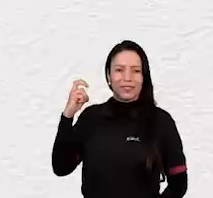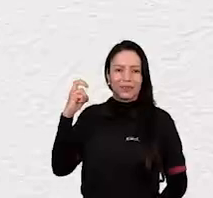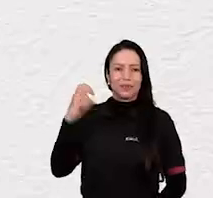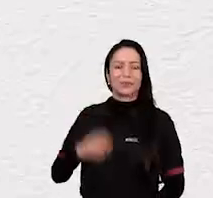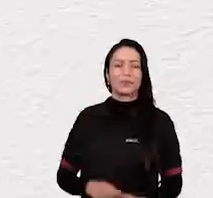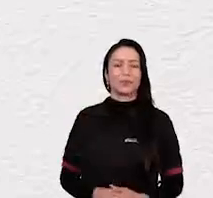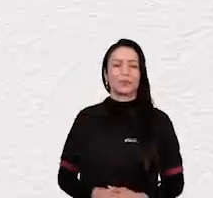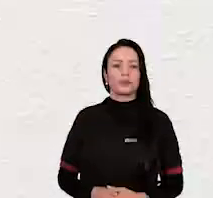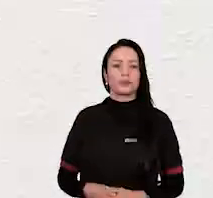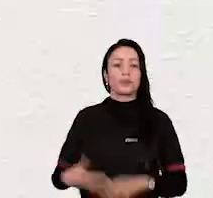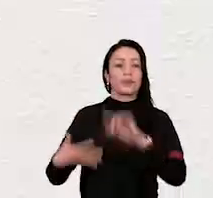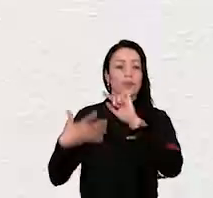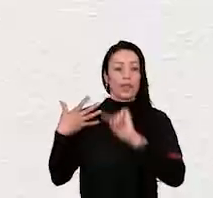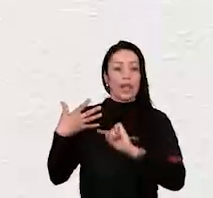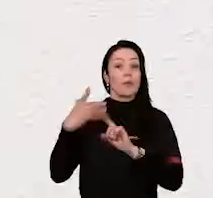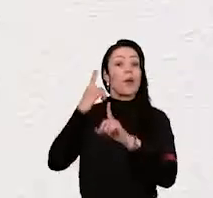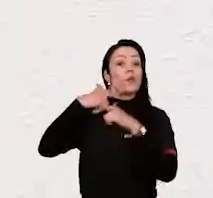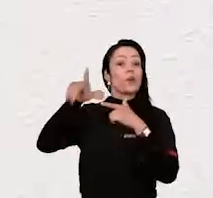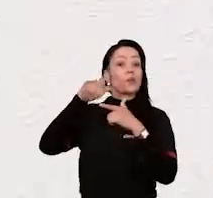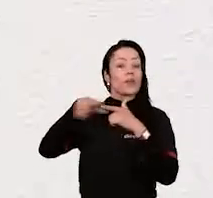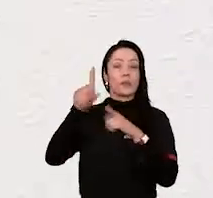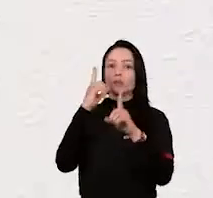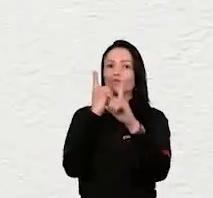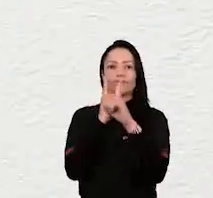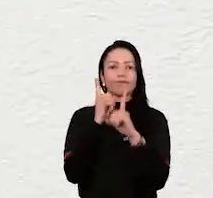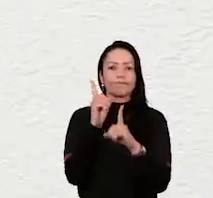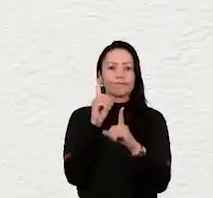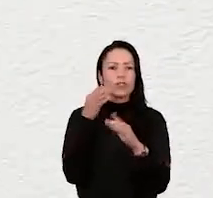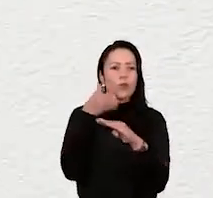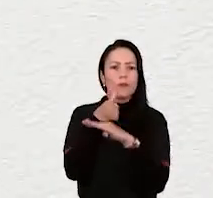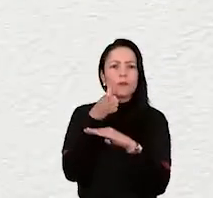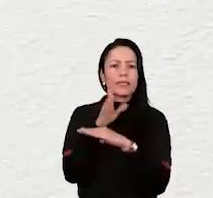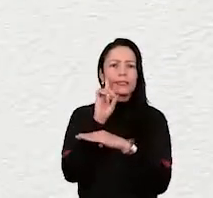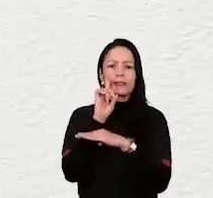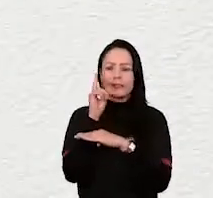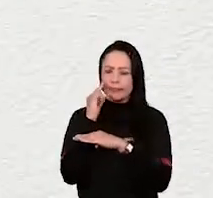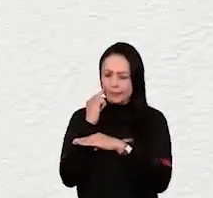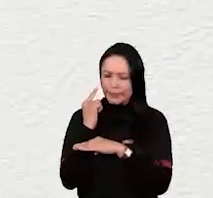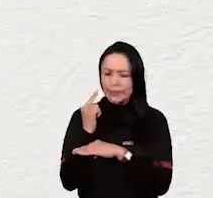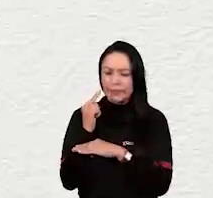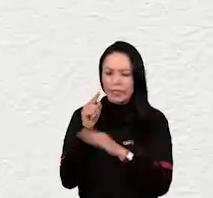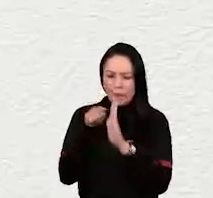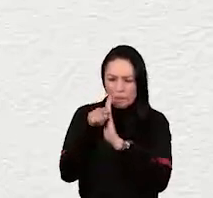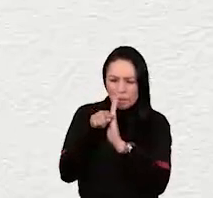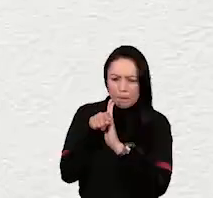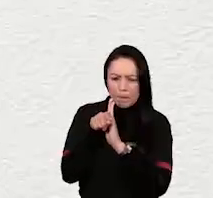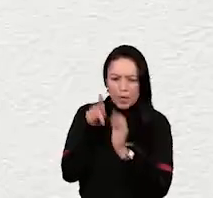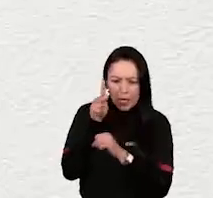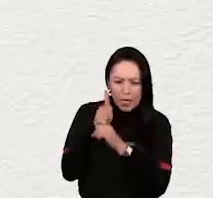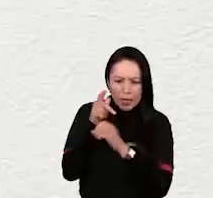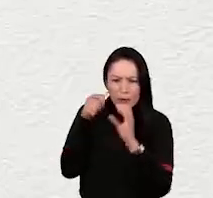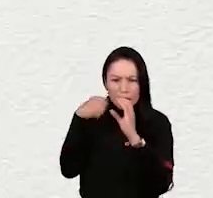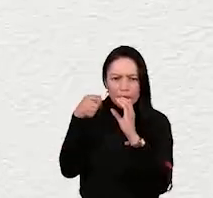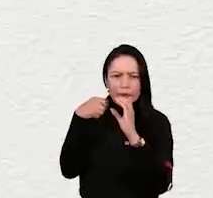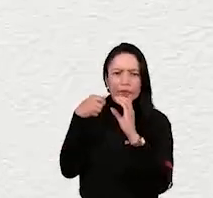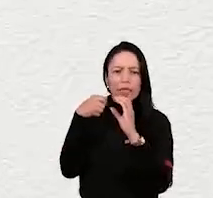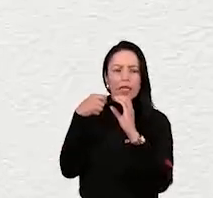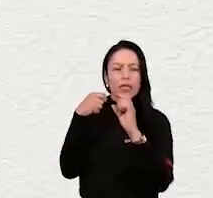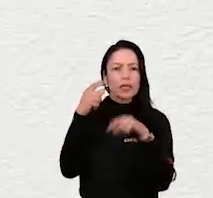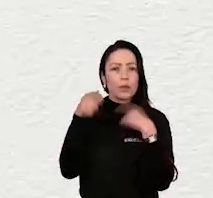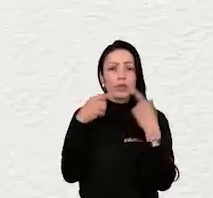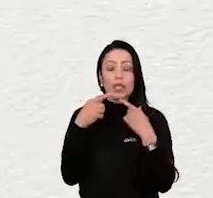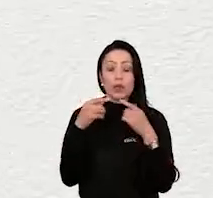O problema é quando você não consegue entrar nessas orelhas e até mesmo com essa cronicidade, para você desenhar